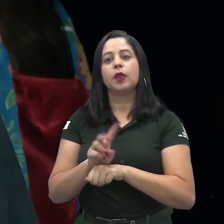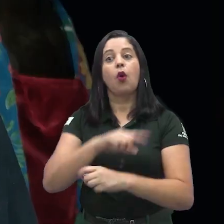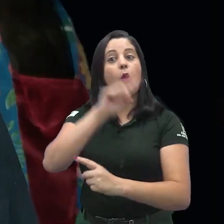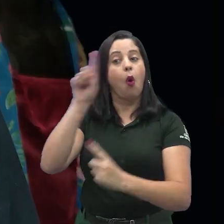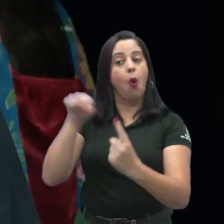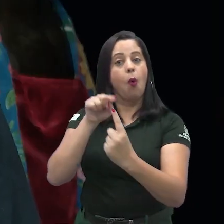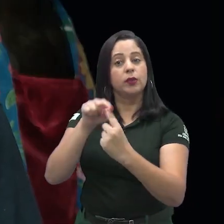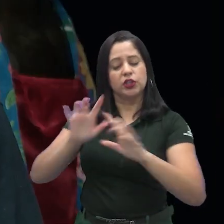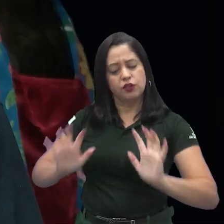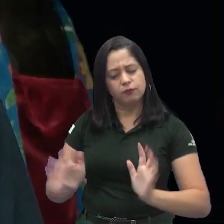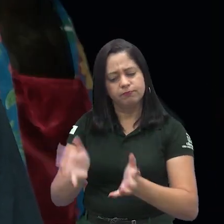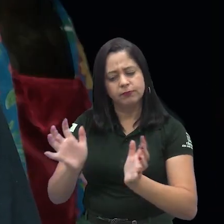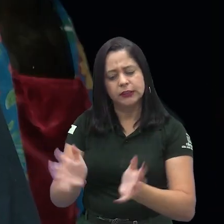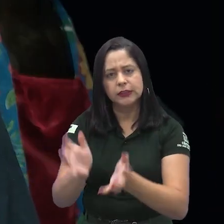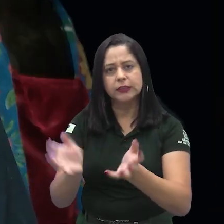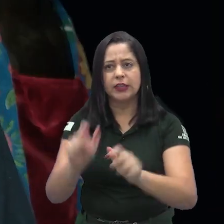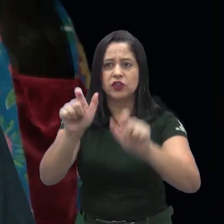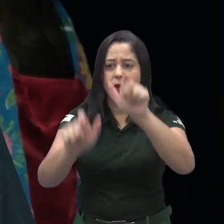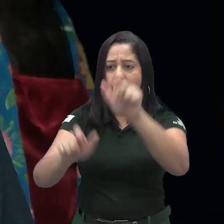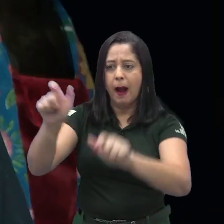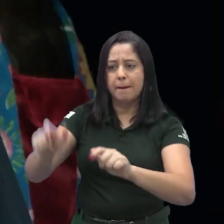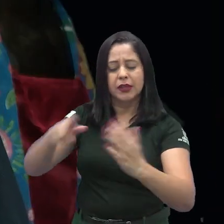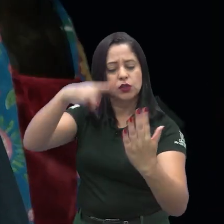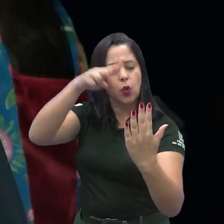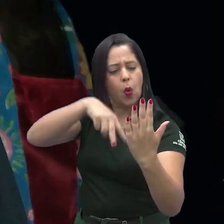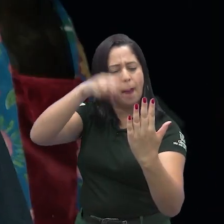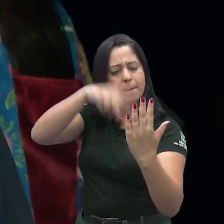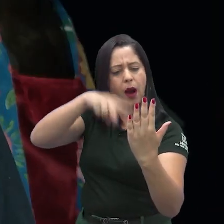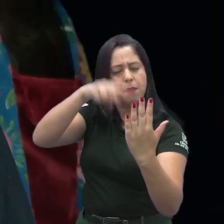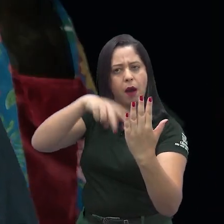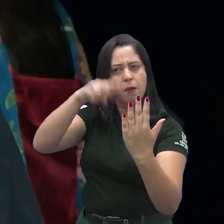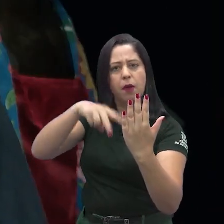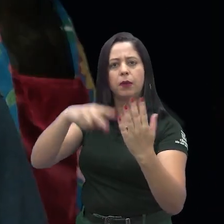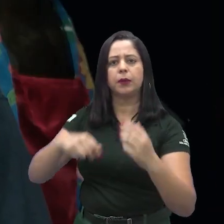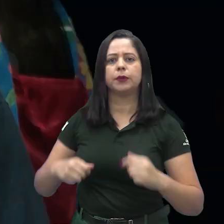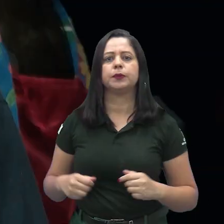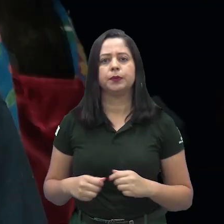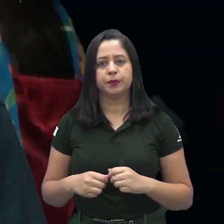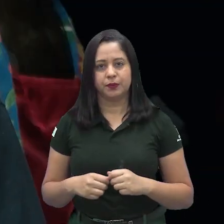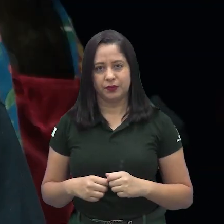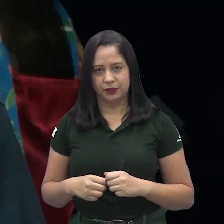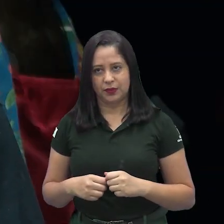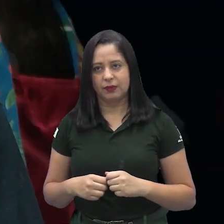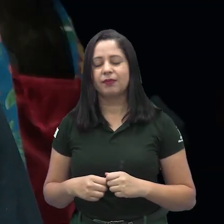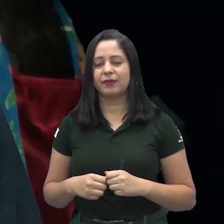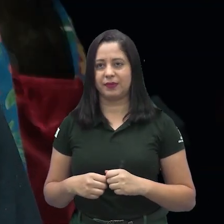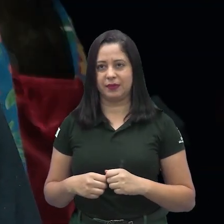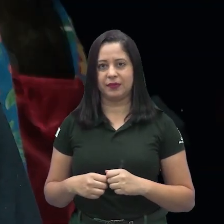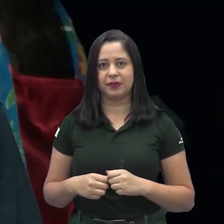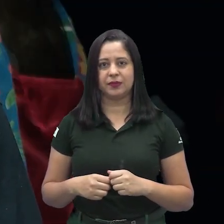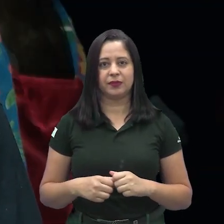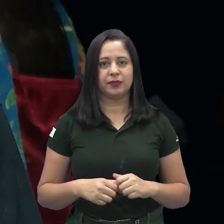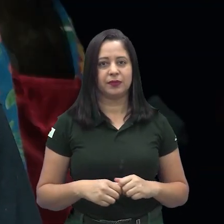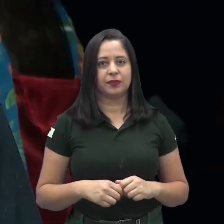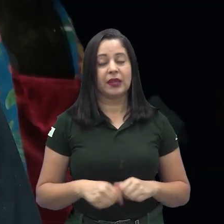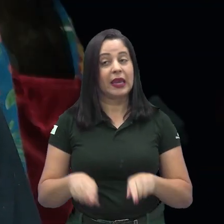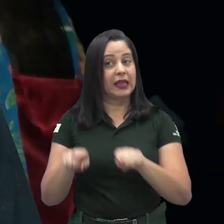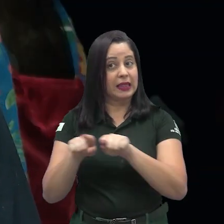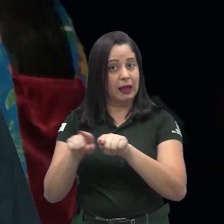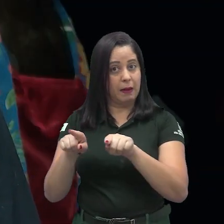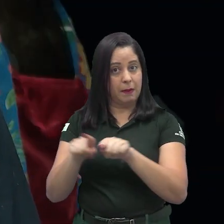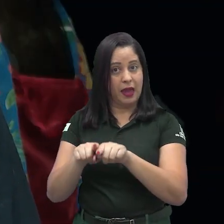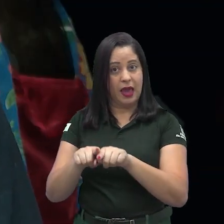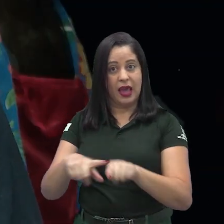busca incentivar e fazer com que os livros circulem, né? Saiam das estantes.